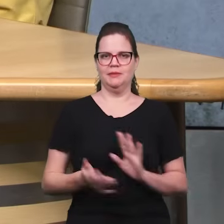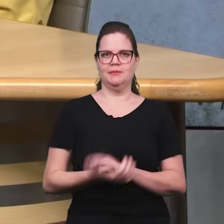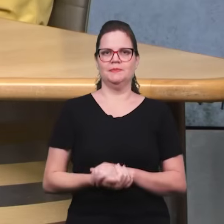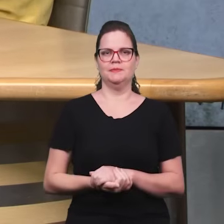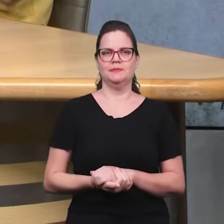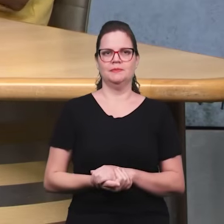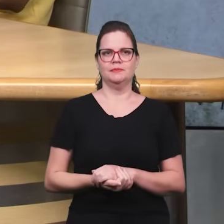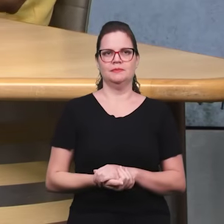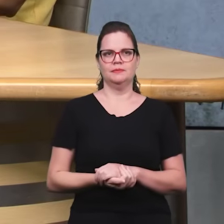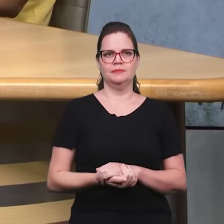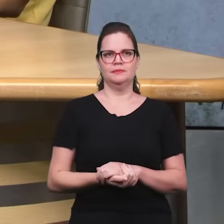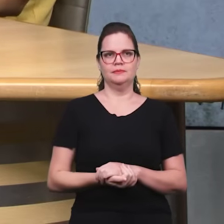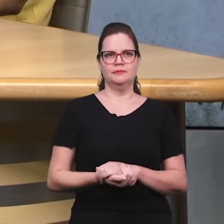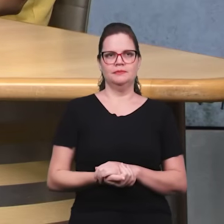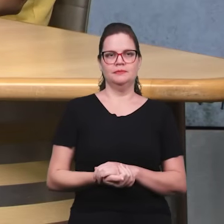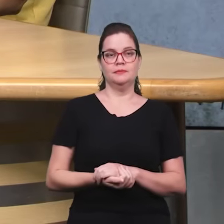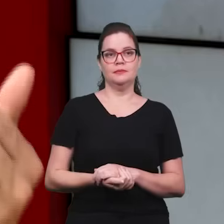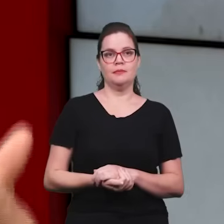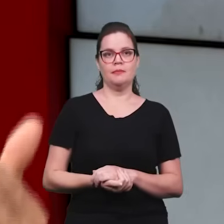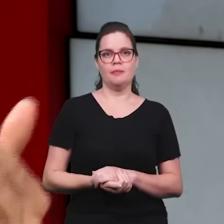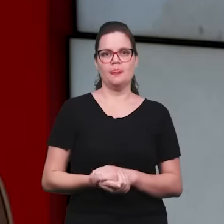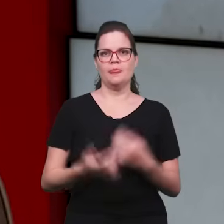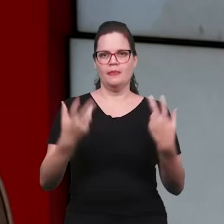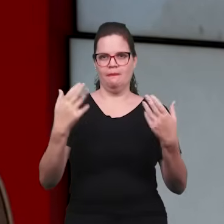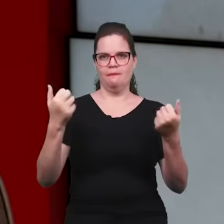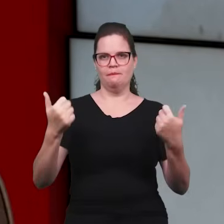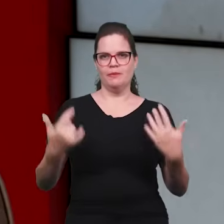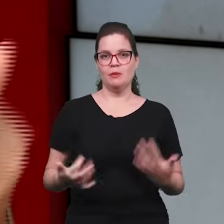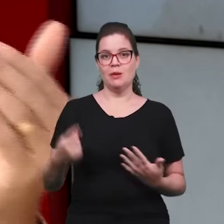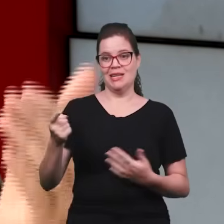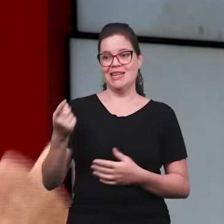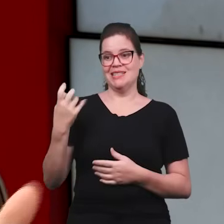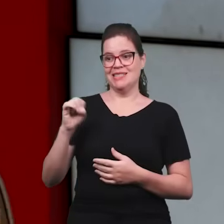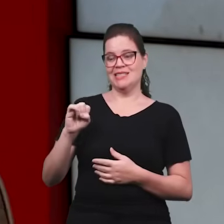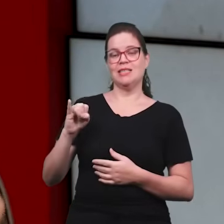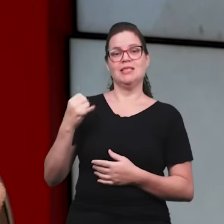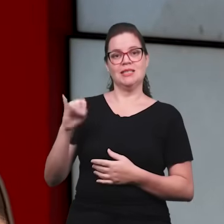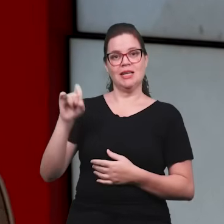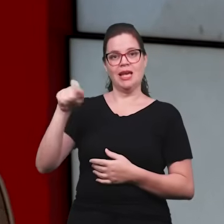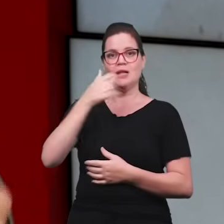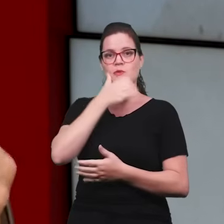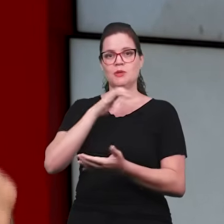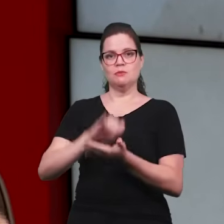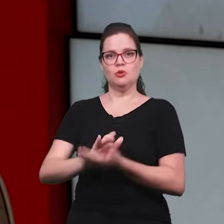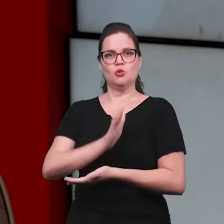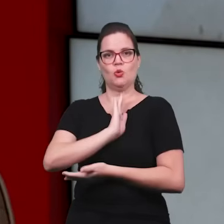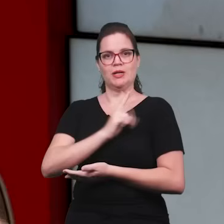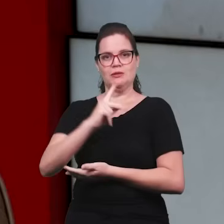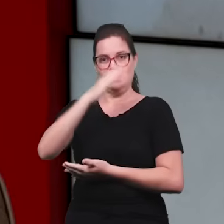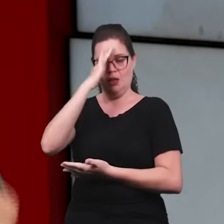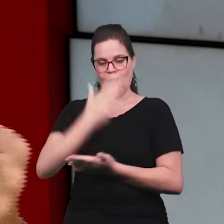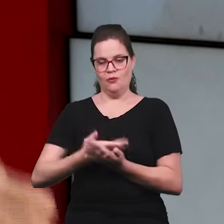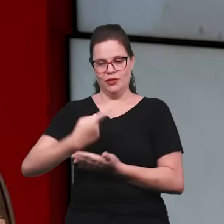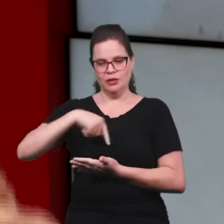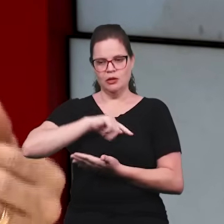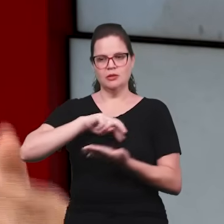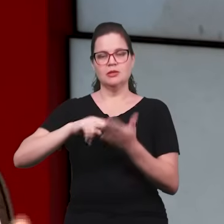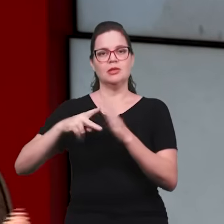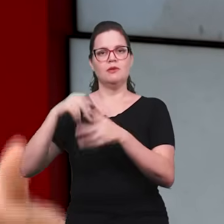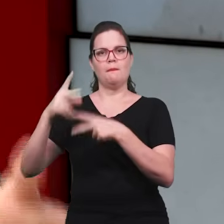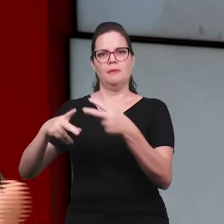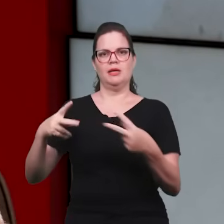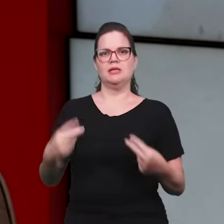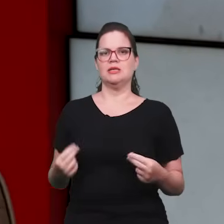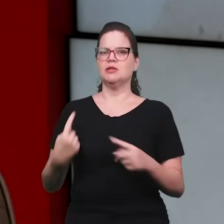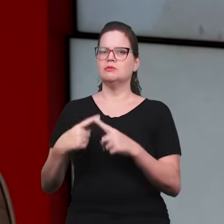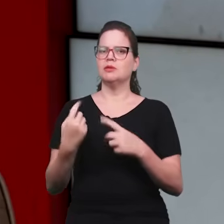bênção. E aí o coração confiado, como vocês falaram, presente. E o que a André falou, que bênção para um esposo, um marido que pode